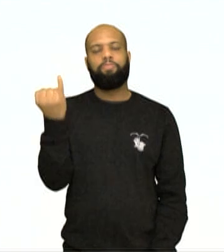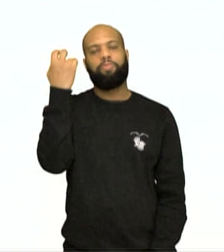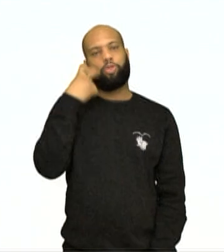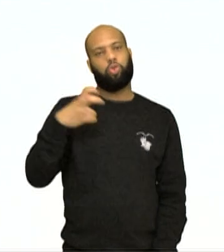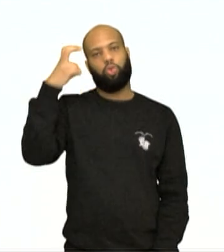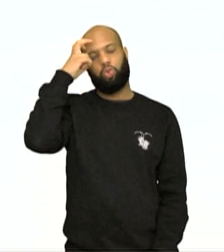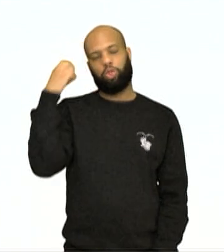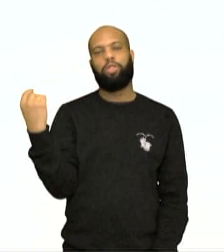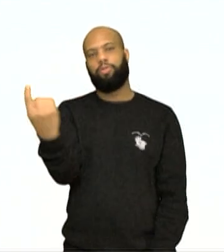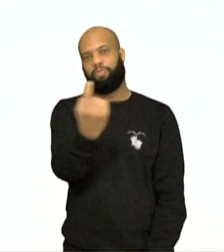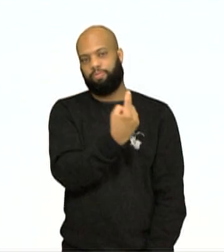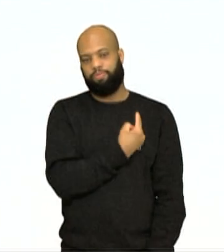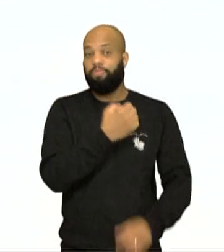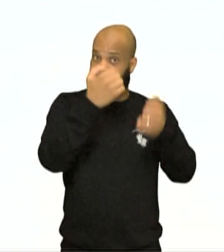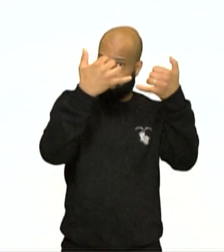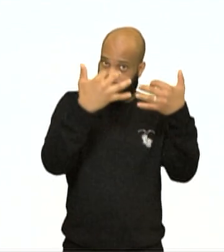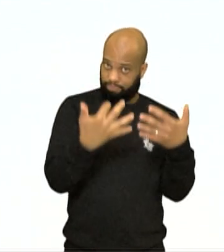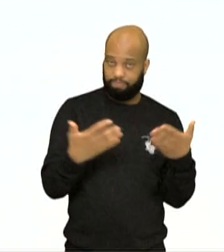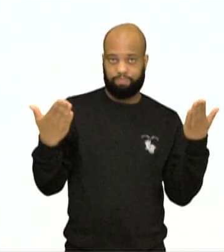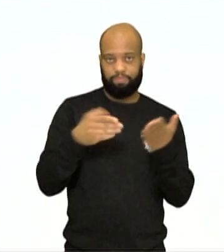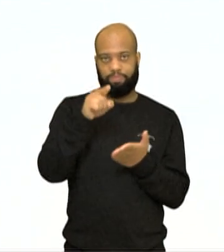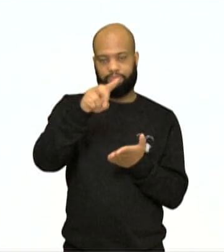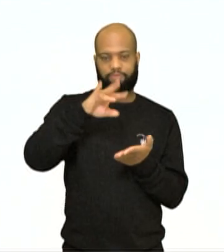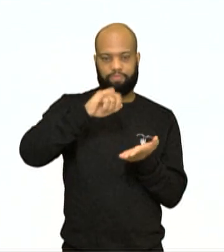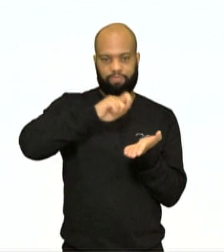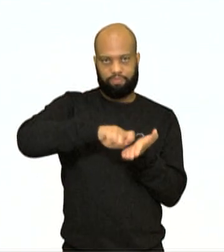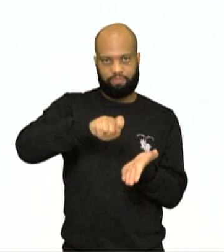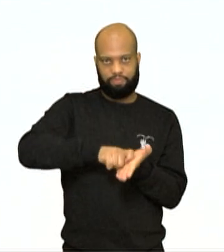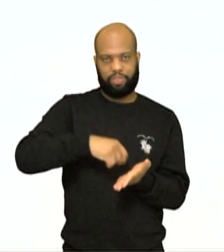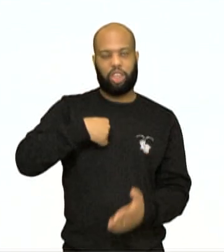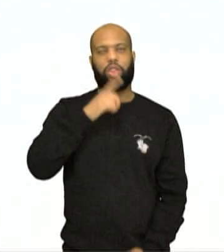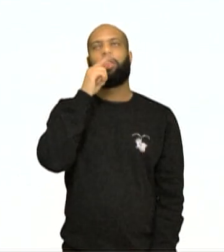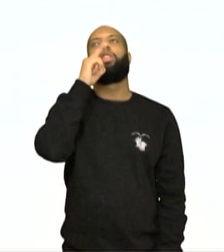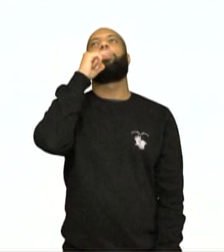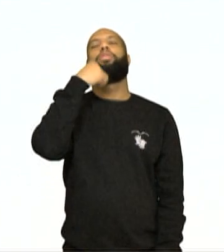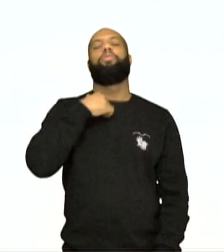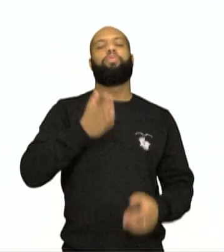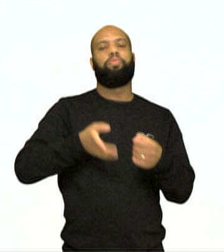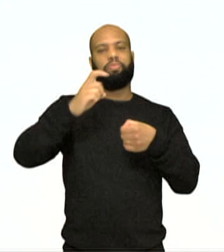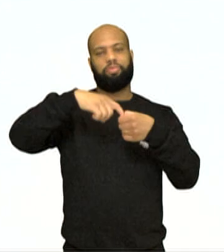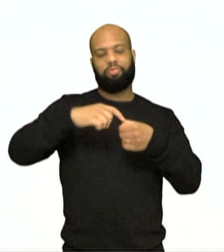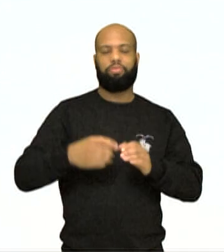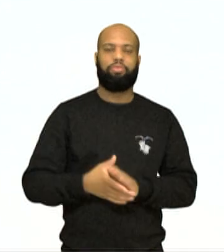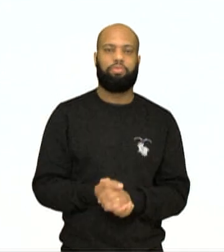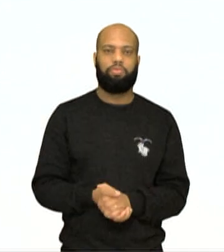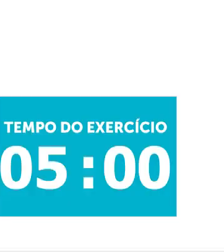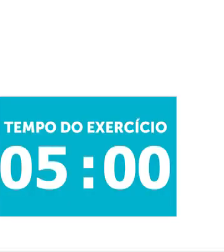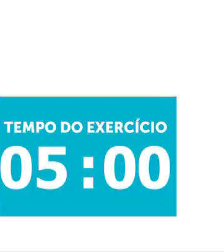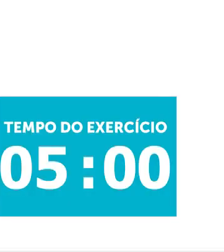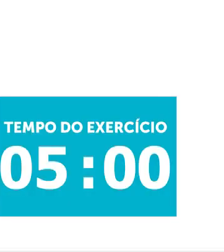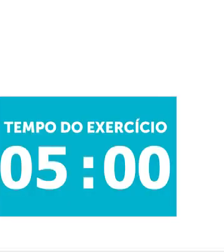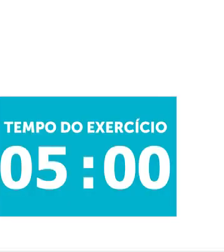falou, né? E agora você vai descrever lá enquanto eu vou tomar uma água e retorno.